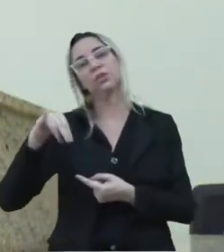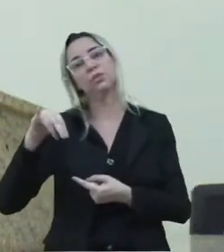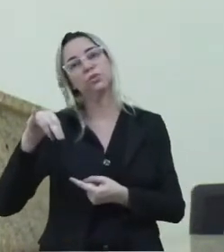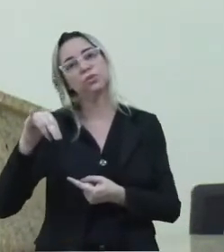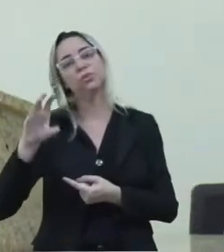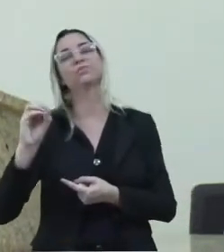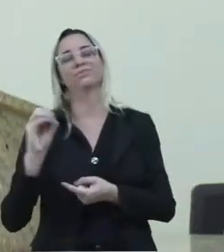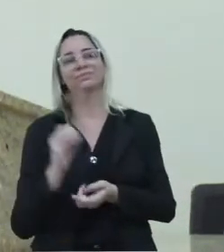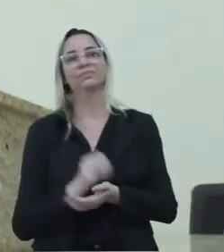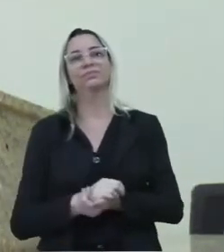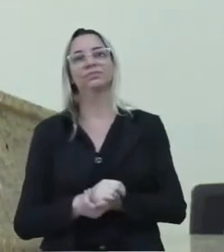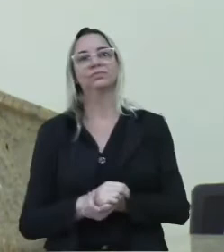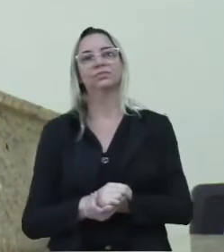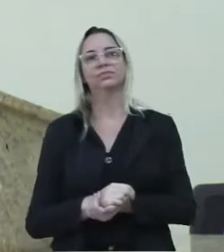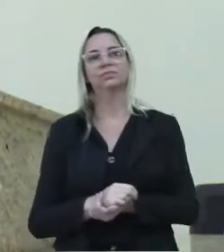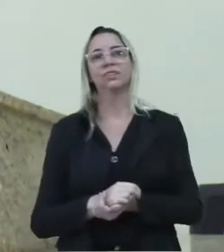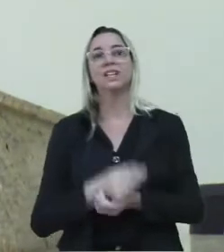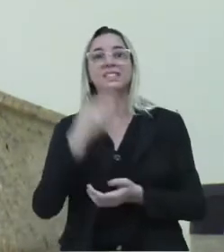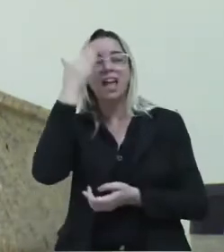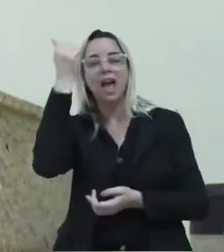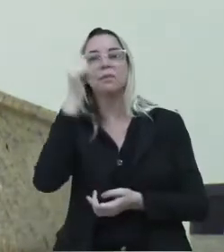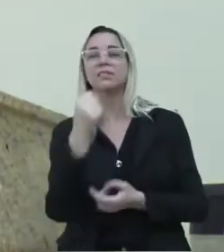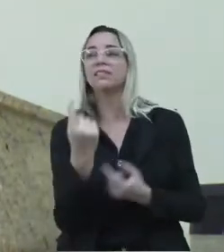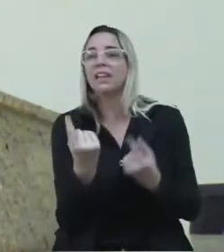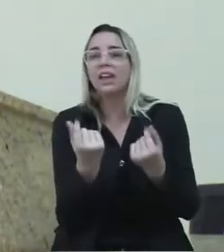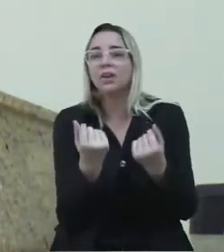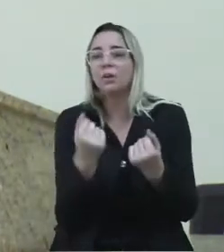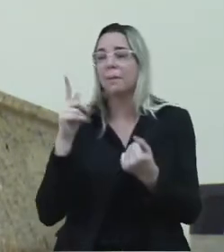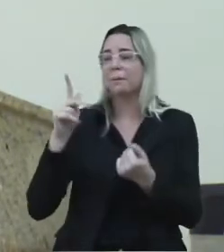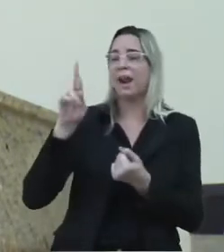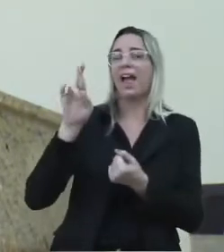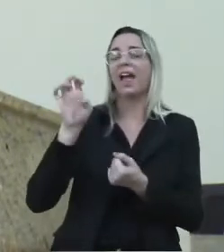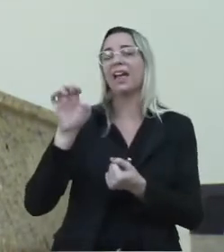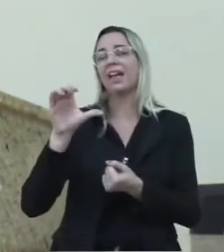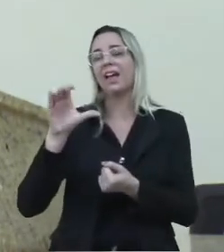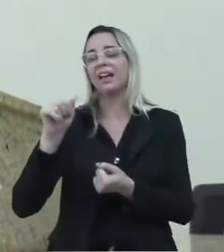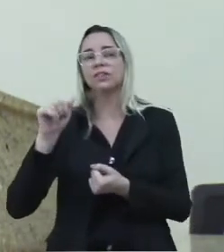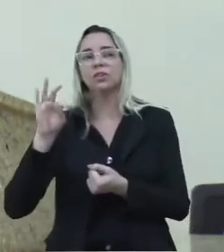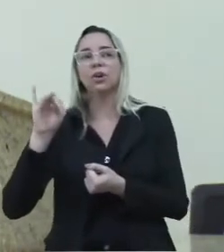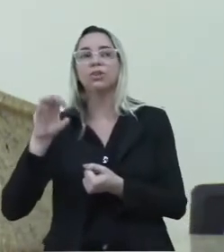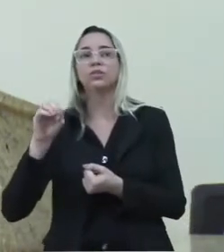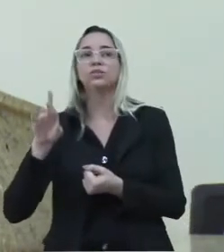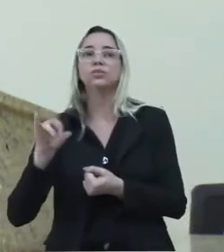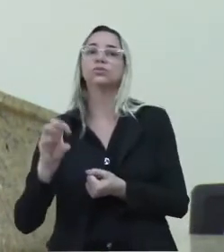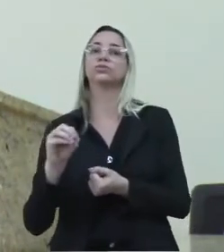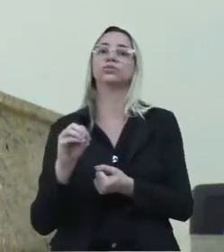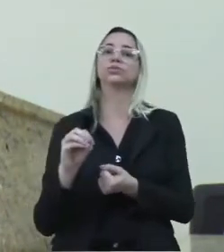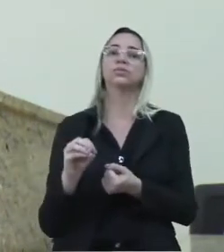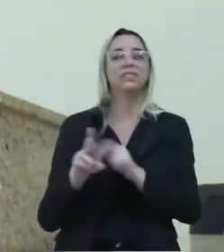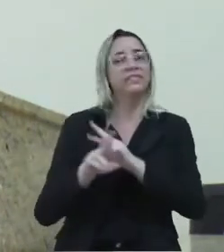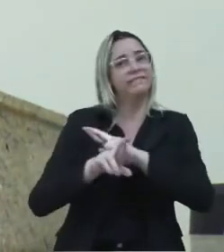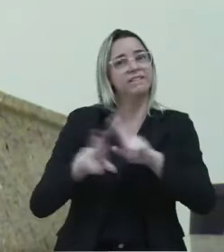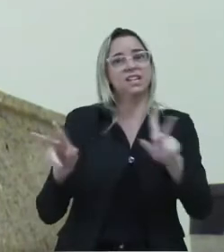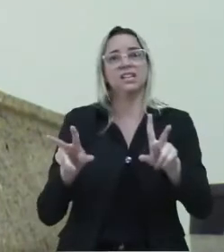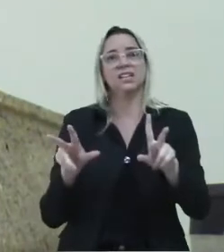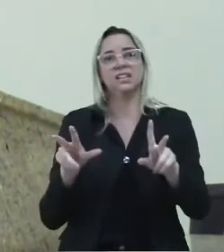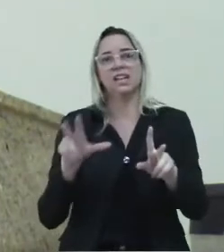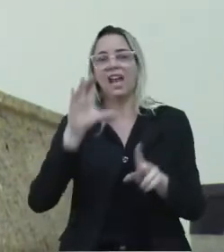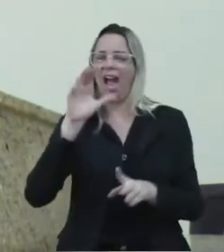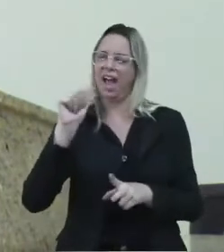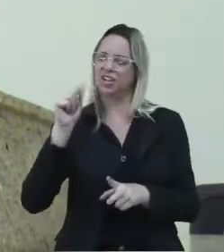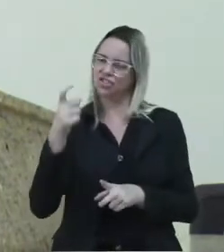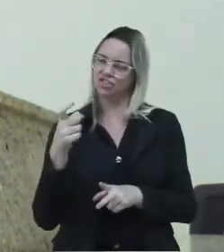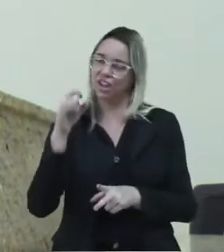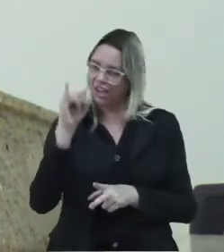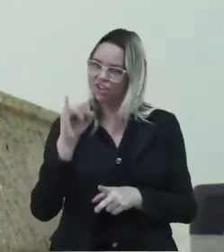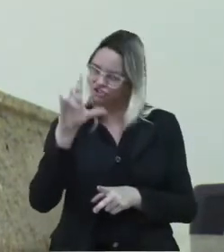precatório, todo mundo sabe que é o dinheiro precatório. E dinheiro em convênio, vereador, não é dinheiro em caixa. Vossa Excelência tem esse mandato todinho,